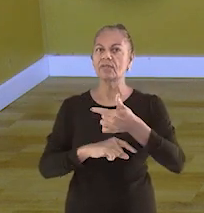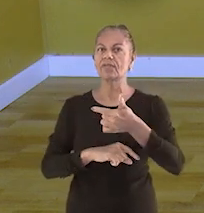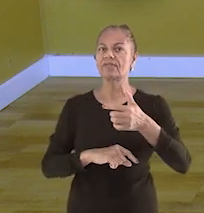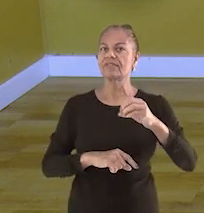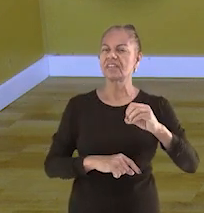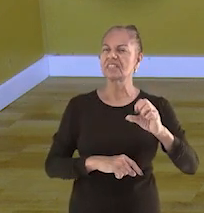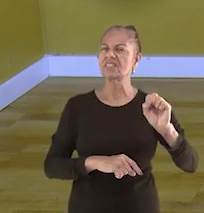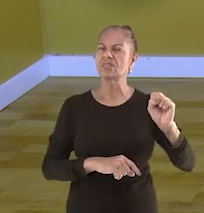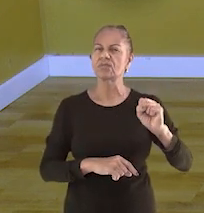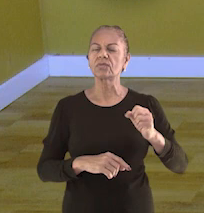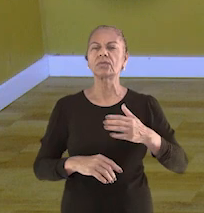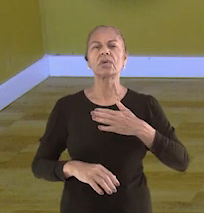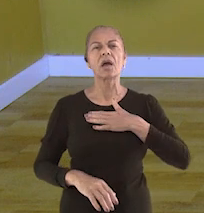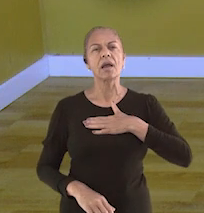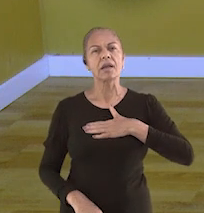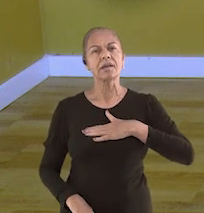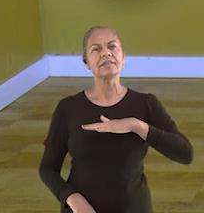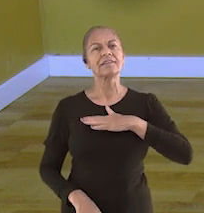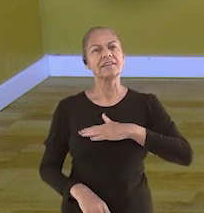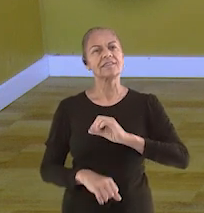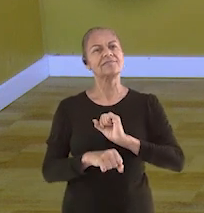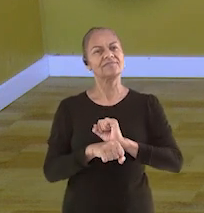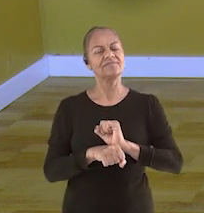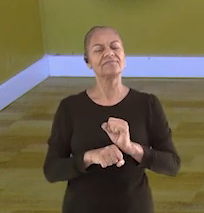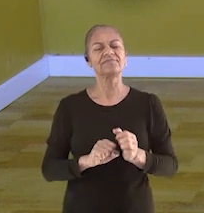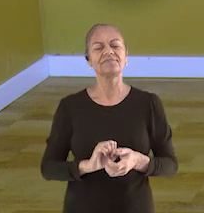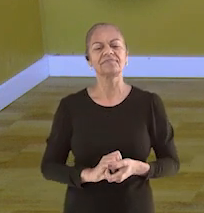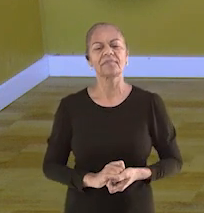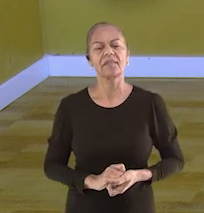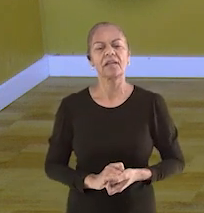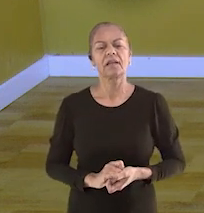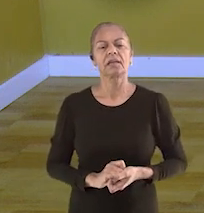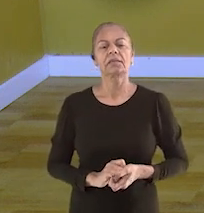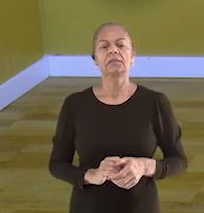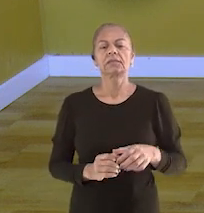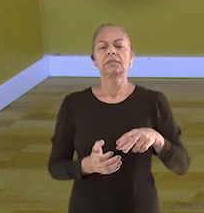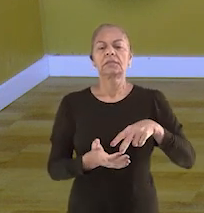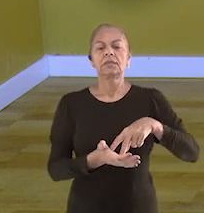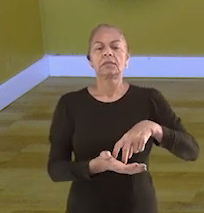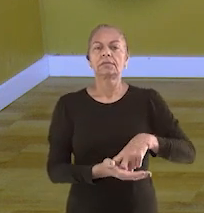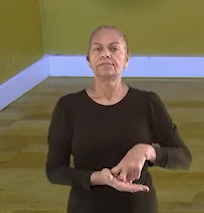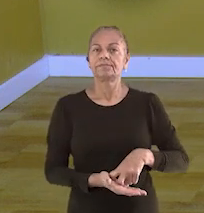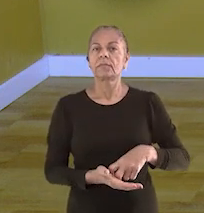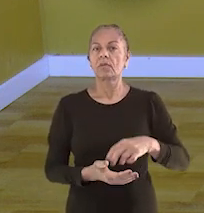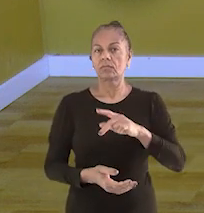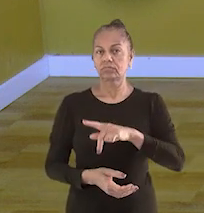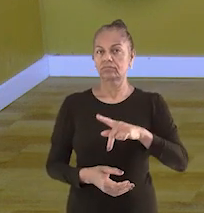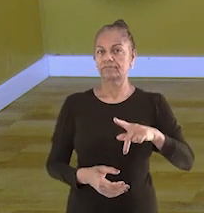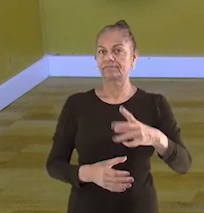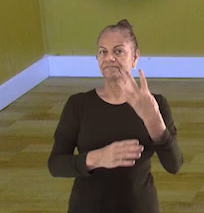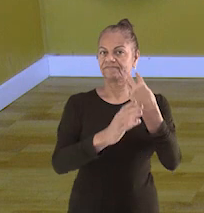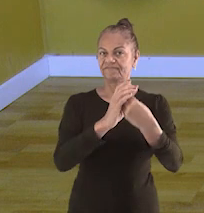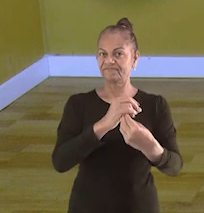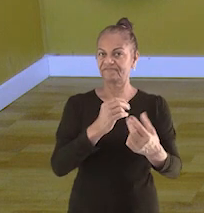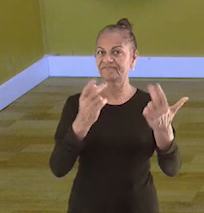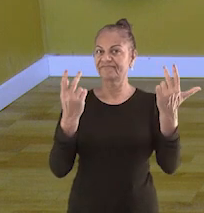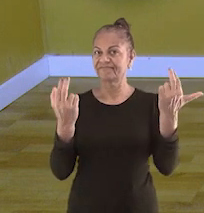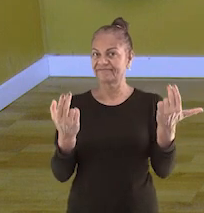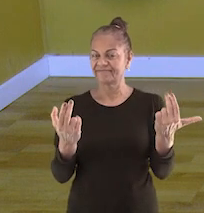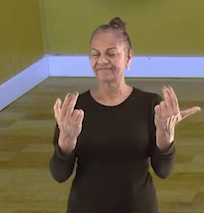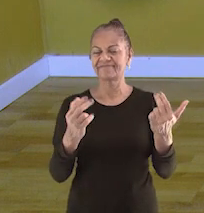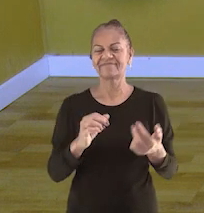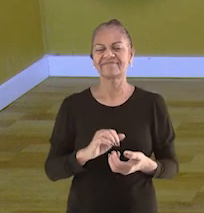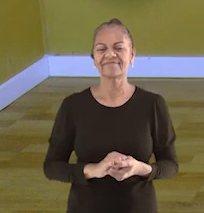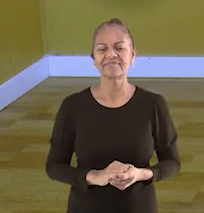primeiro exercício, beleza? Cada um na sua intensidade. Então, quando eu soltar, lembre, 40 segundos